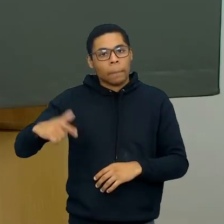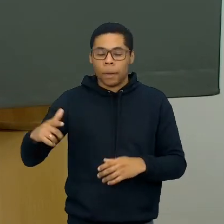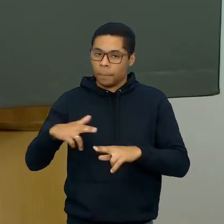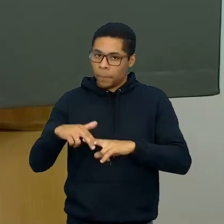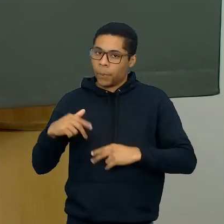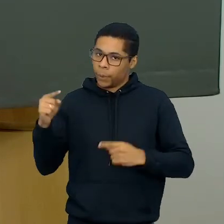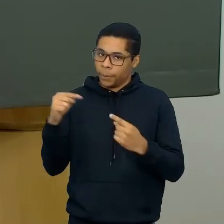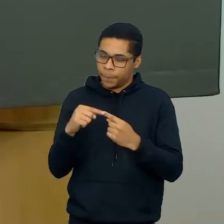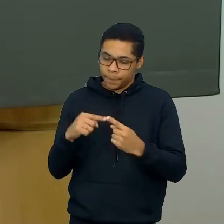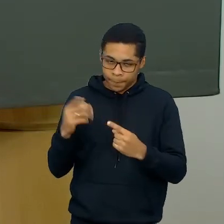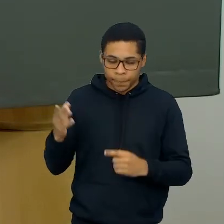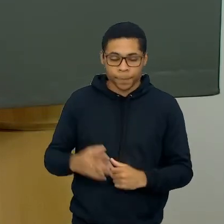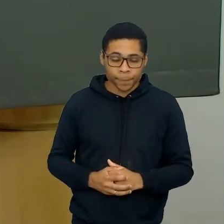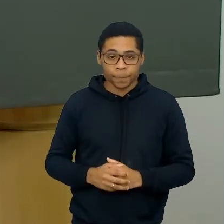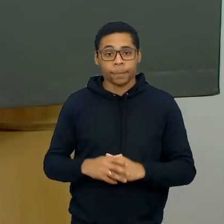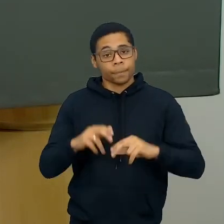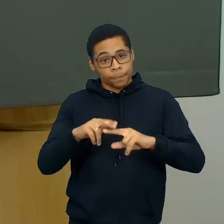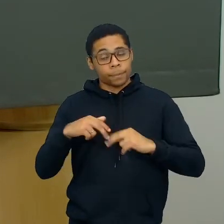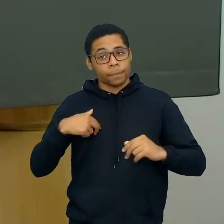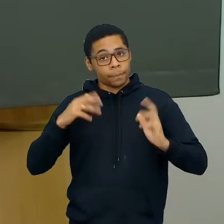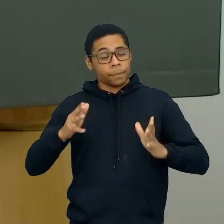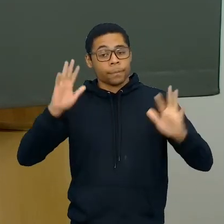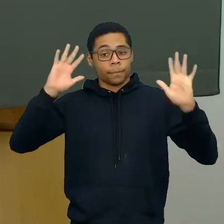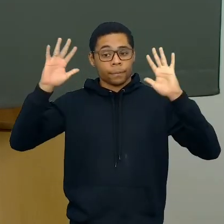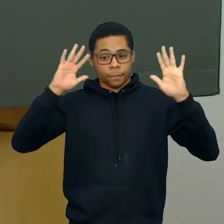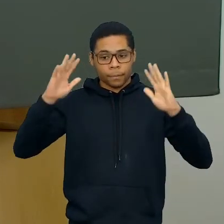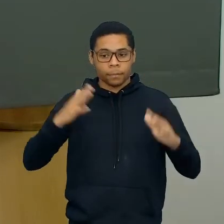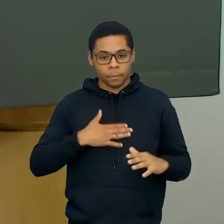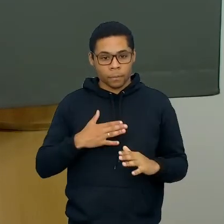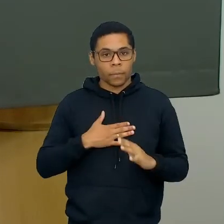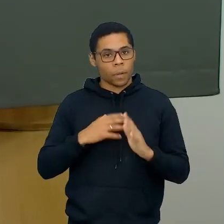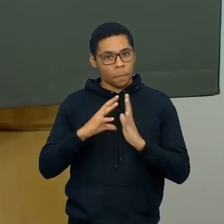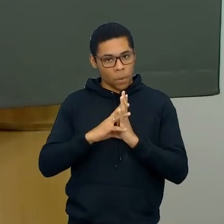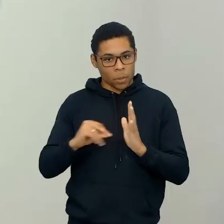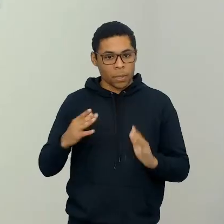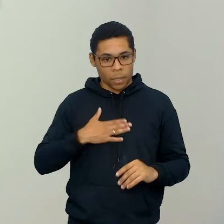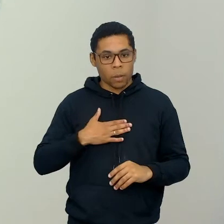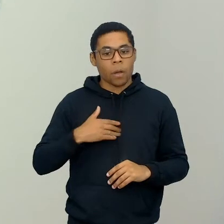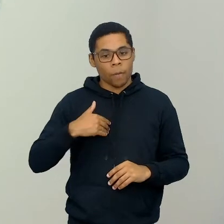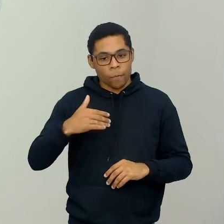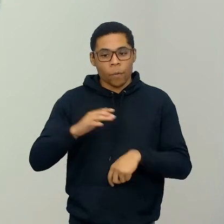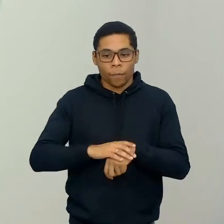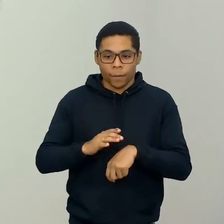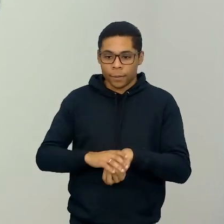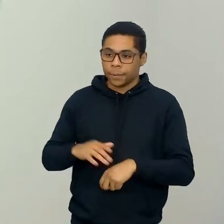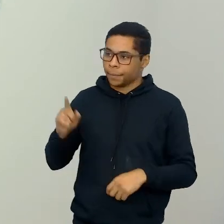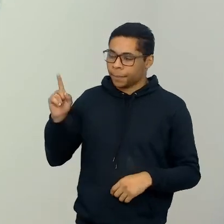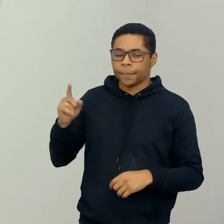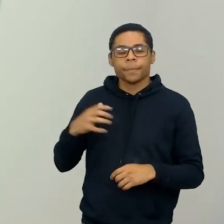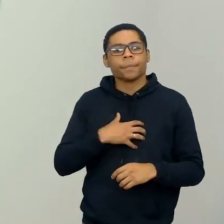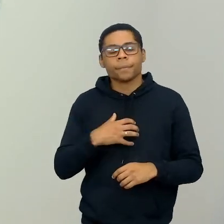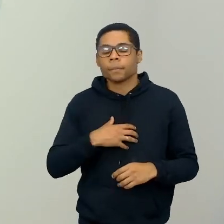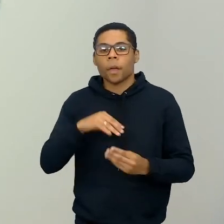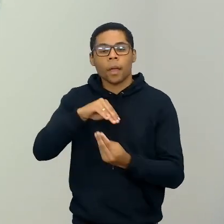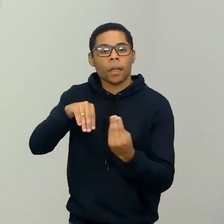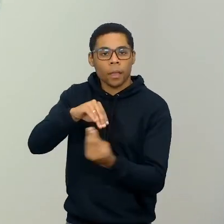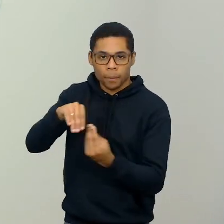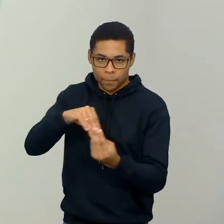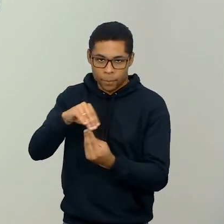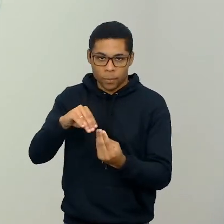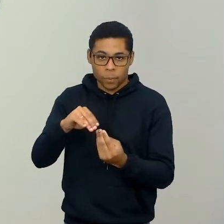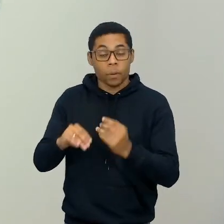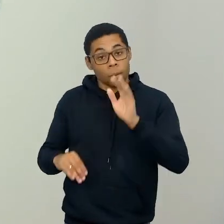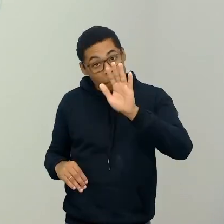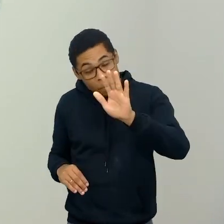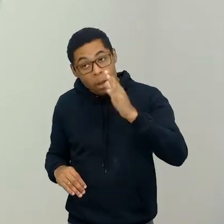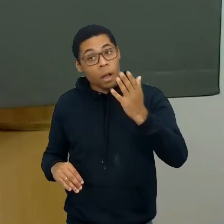isso que serve o protótipo. E eu já estou pensando aqui, no meu modelo, eu vou fazer aí um sistema híbrido. Mas